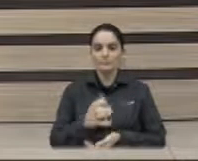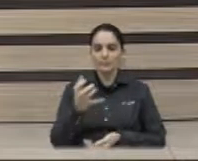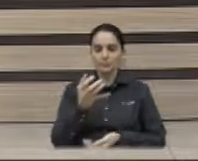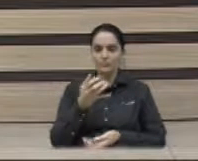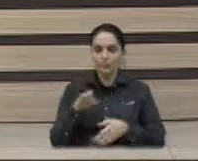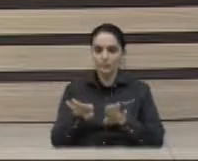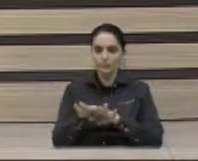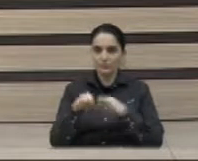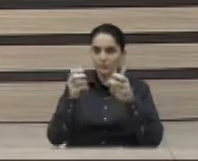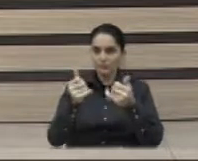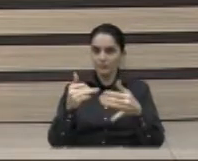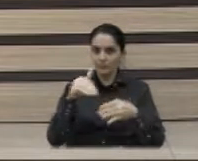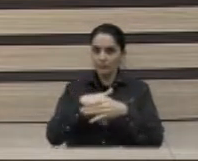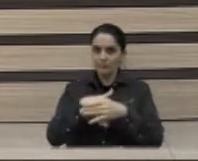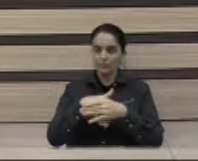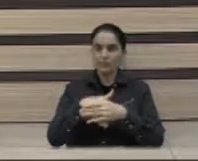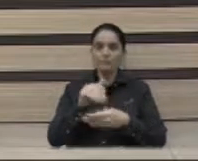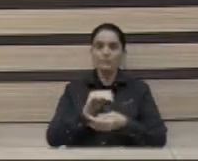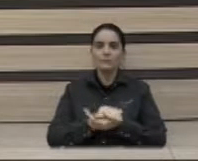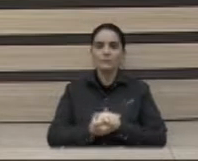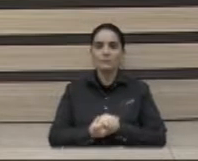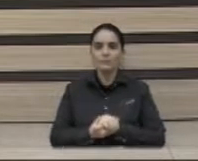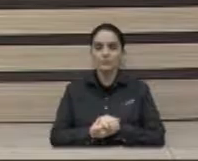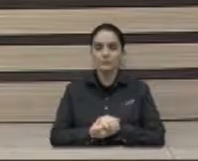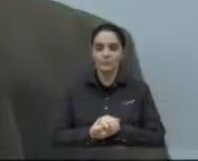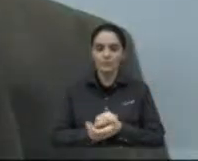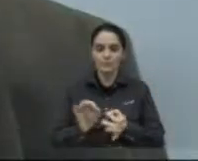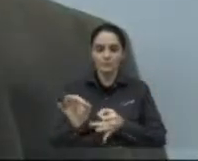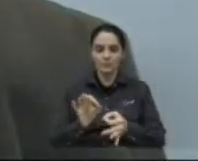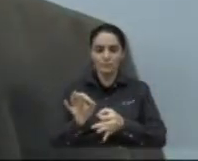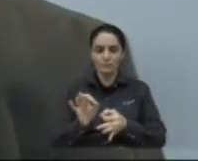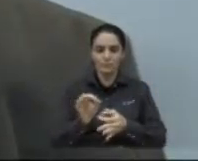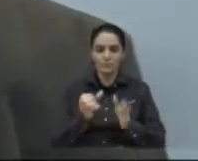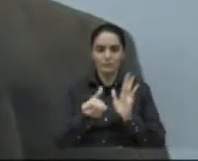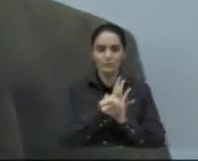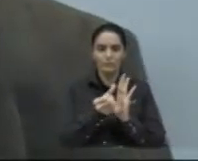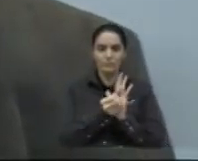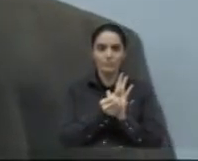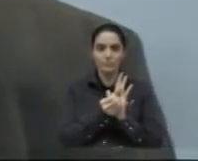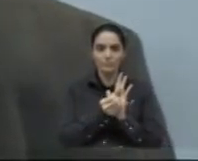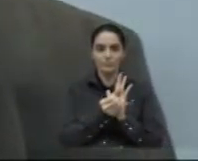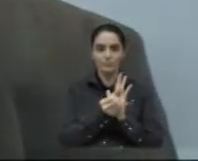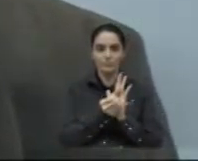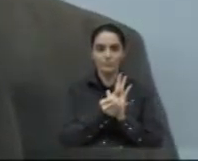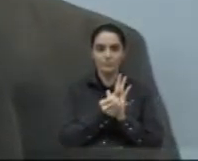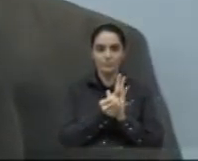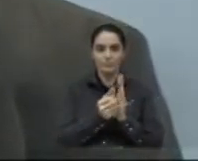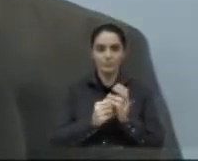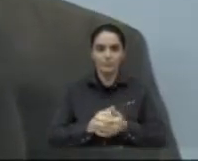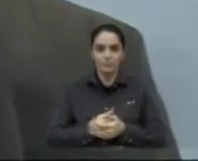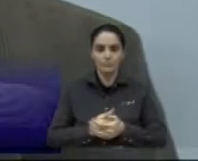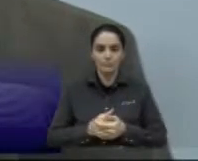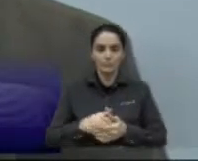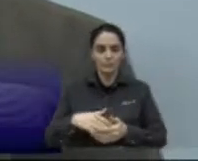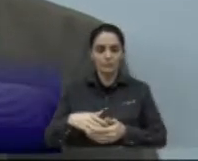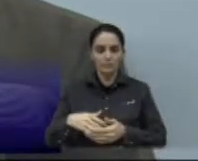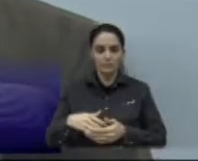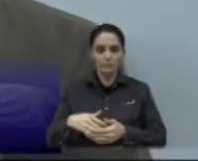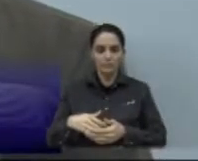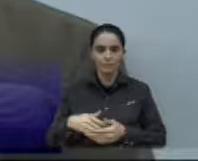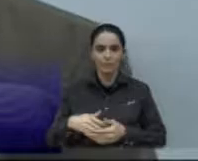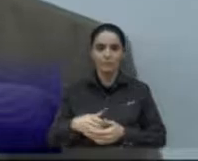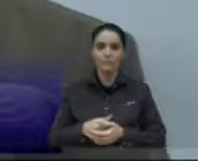justificar, eu fiz no projeto número 6, que é o projeto, aliás, número 61, é o item